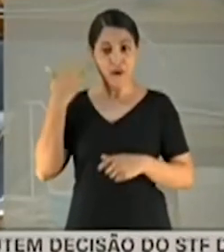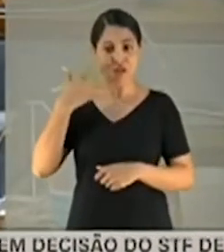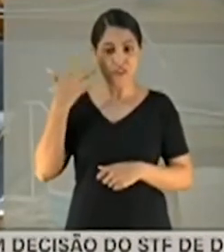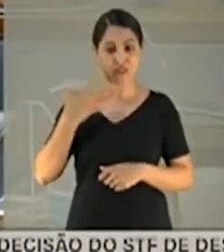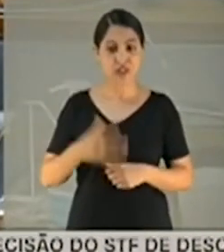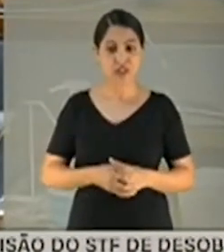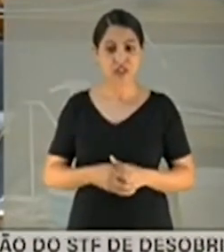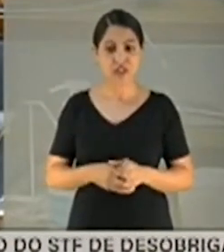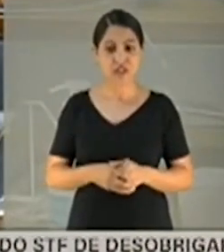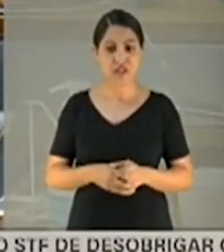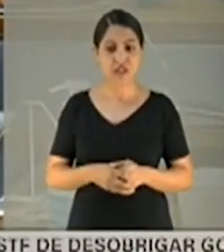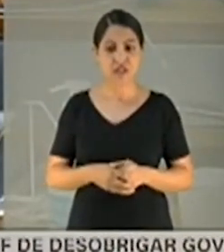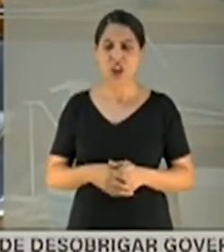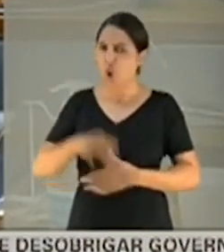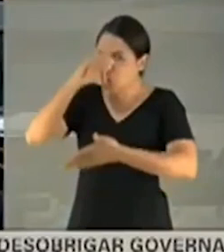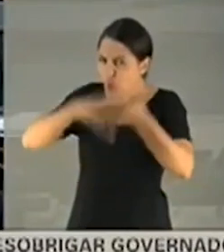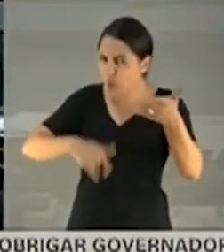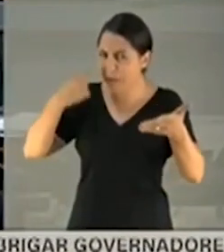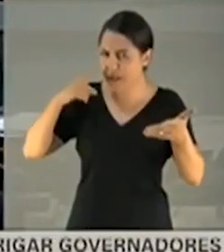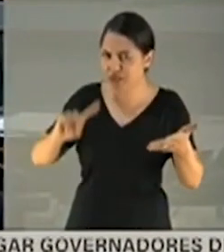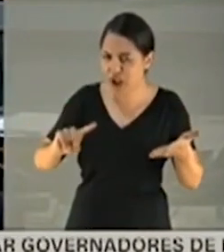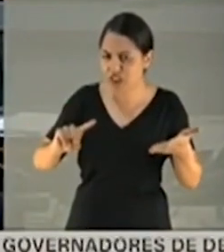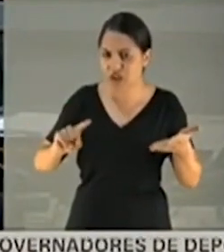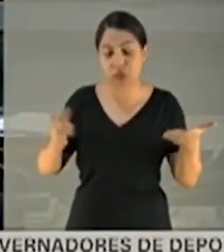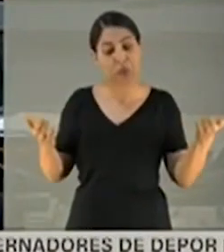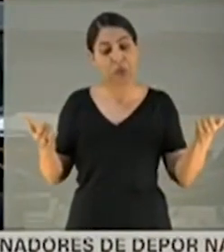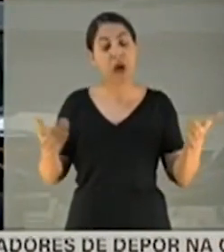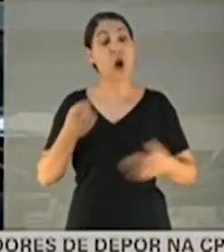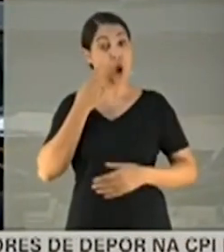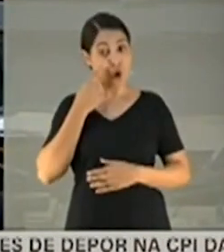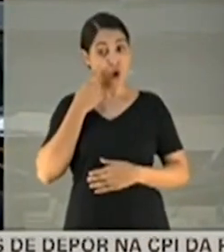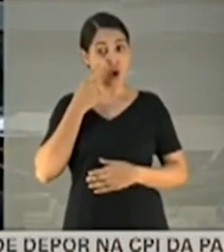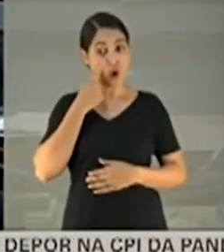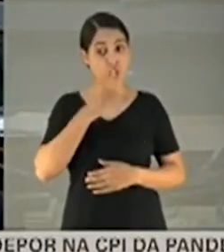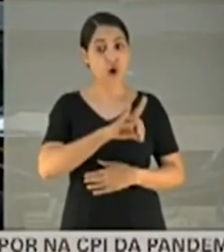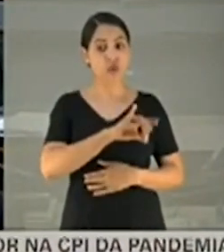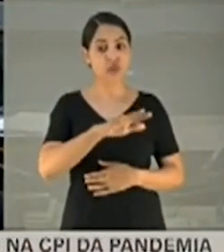documento é falsificado? Ele está dizendo que vocês estão apresentando as datas